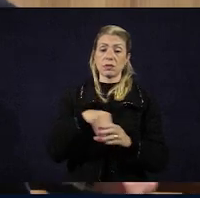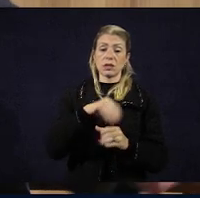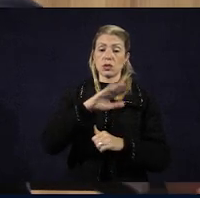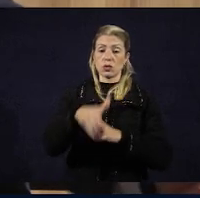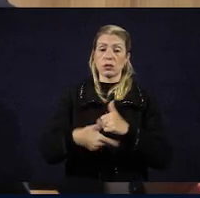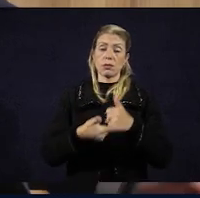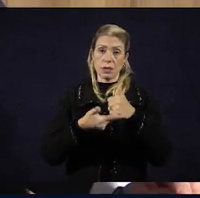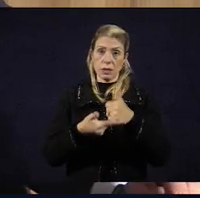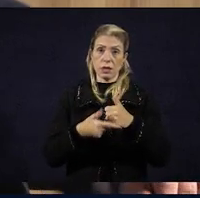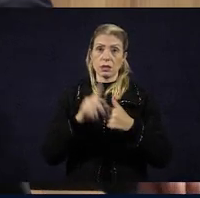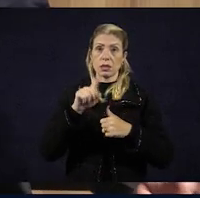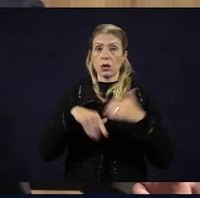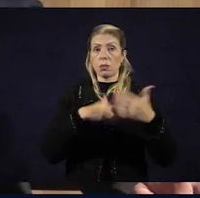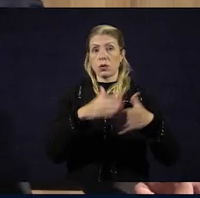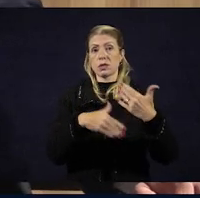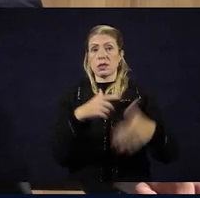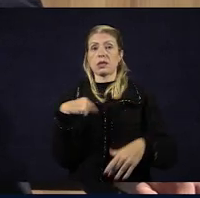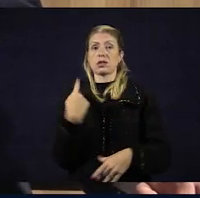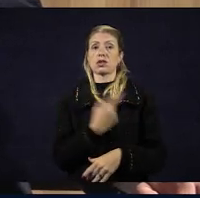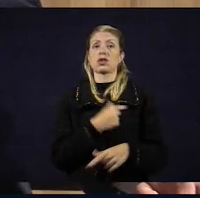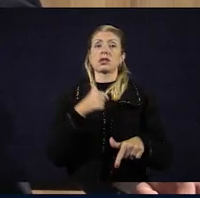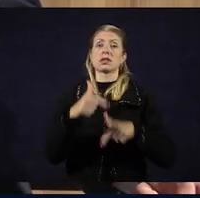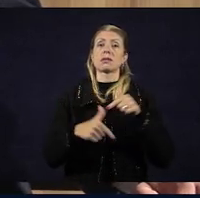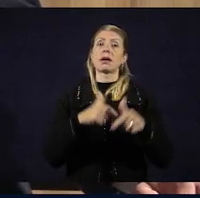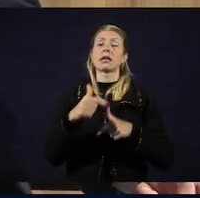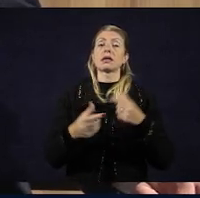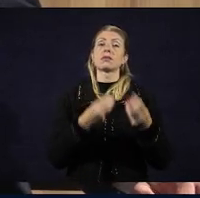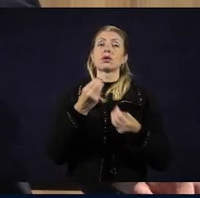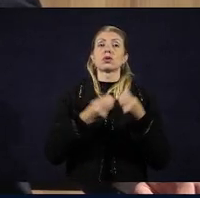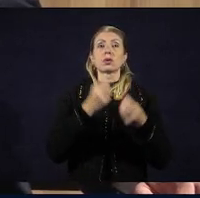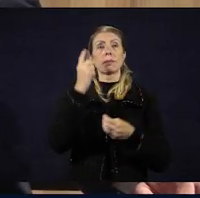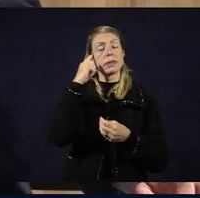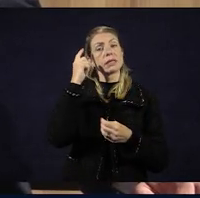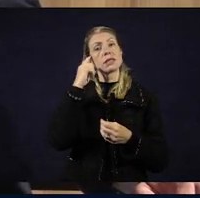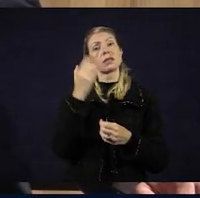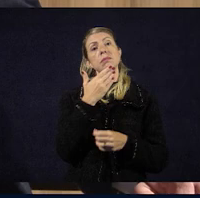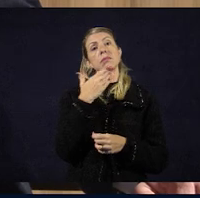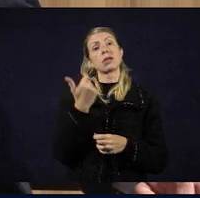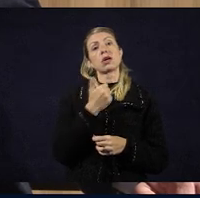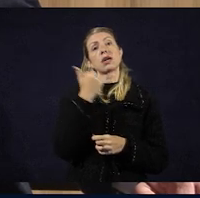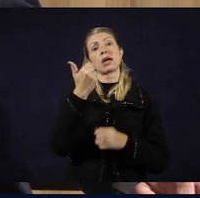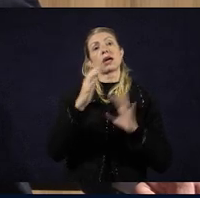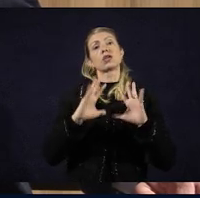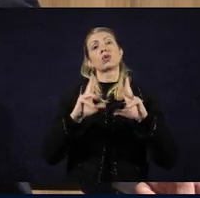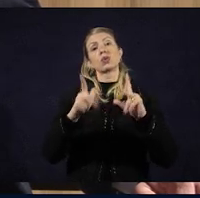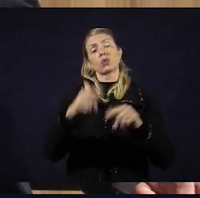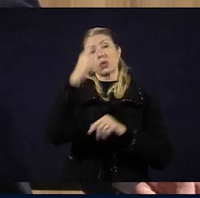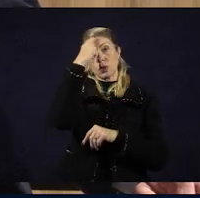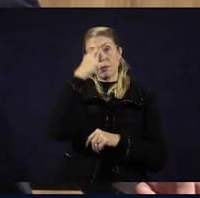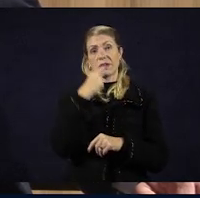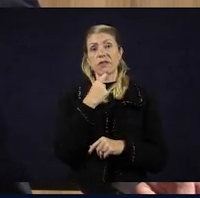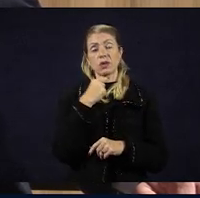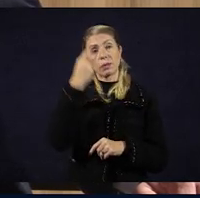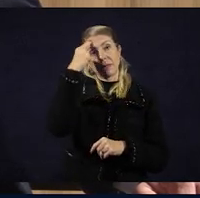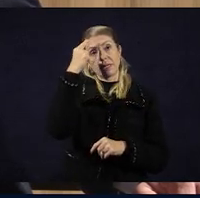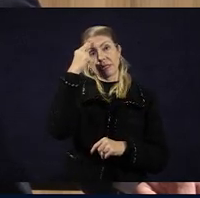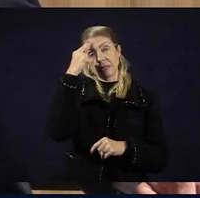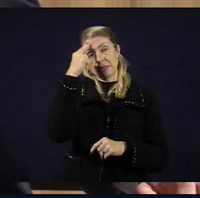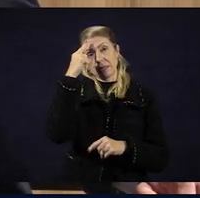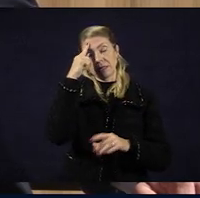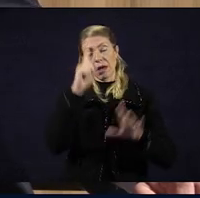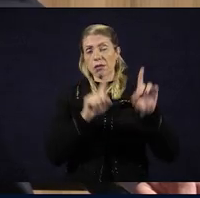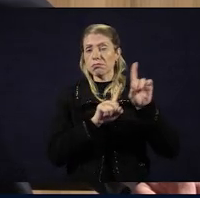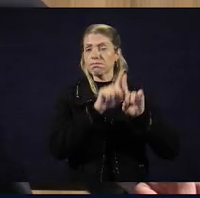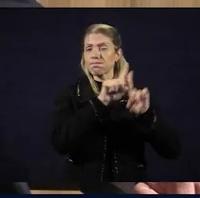é fora os processos que a gente vem trabalhando para melhorar os perfis todos e almejar é um ranking ainda maior